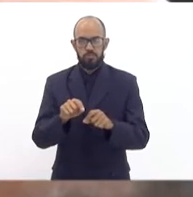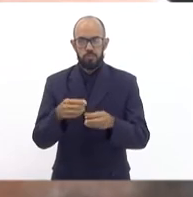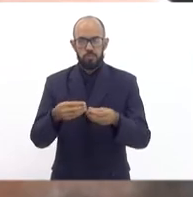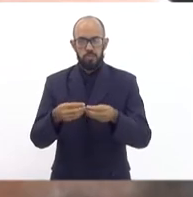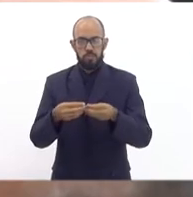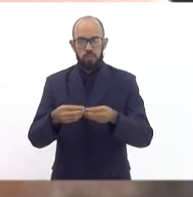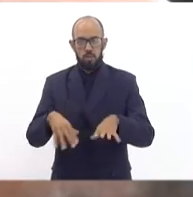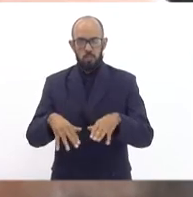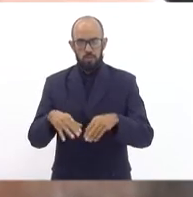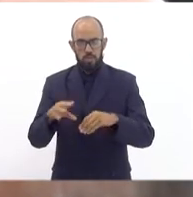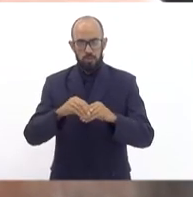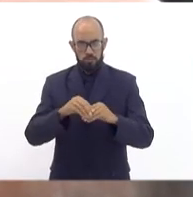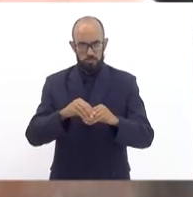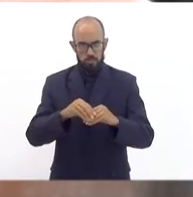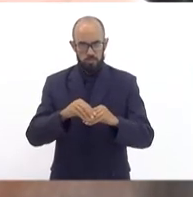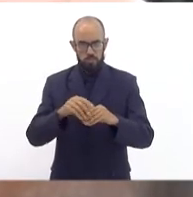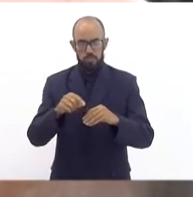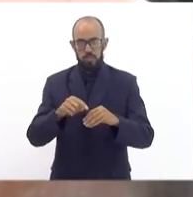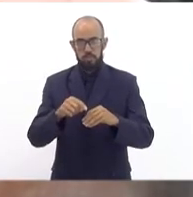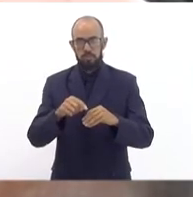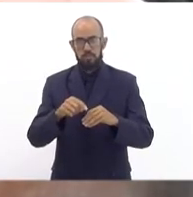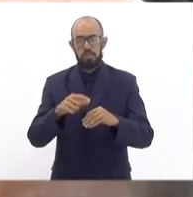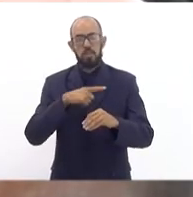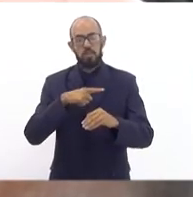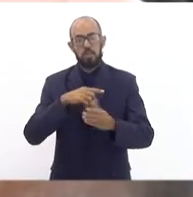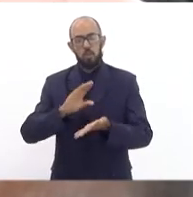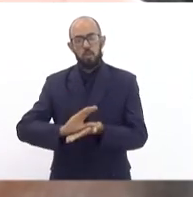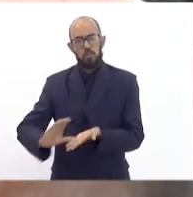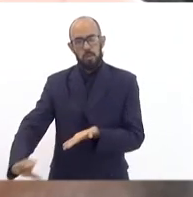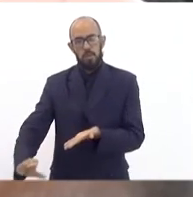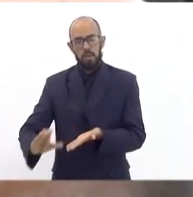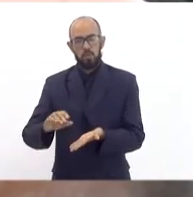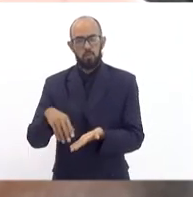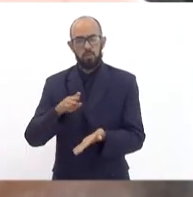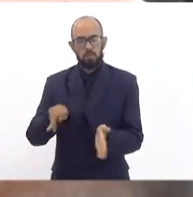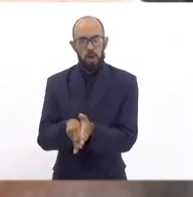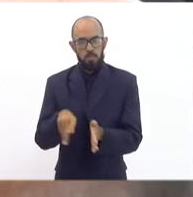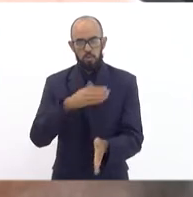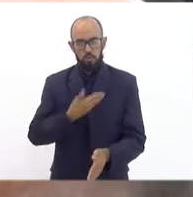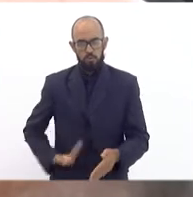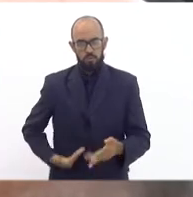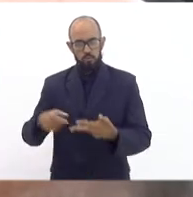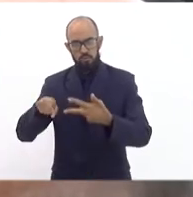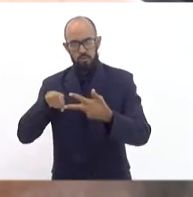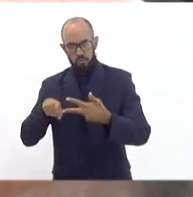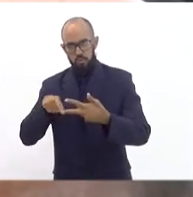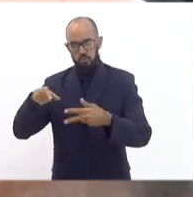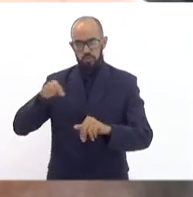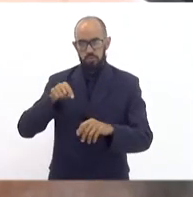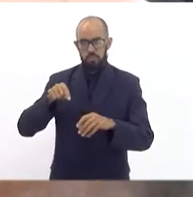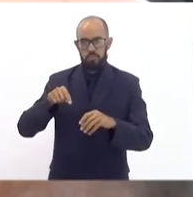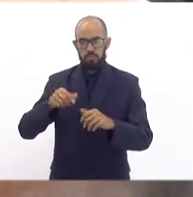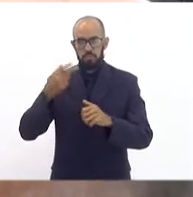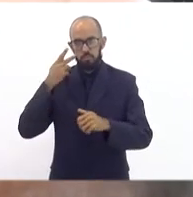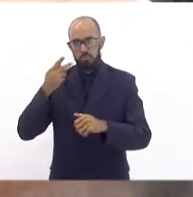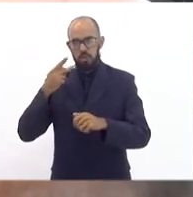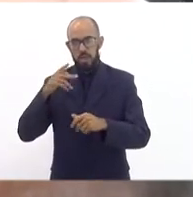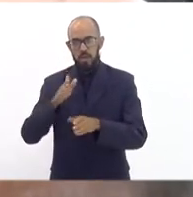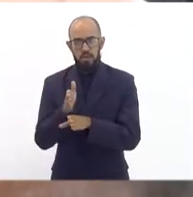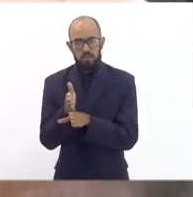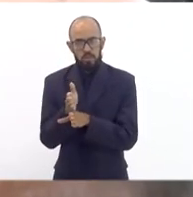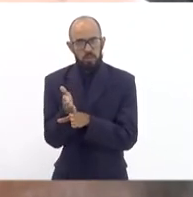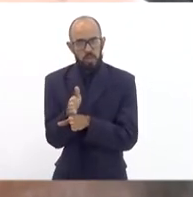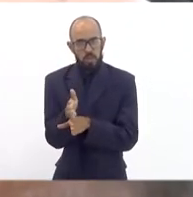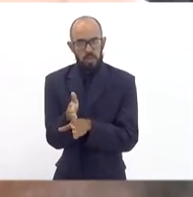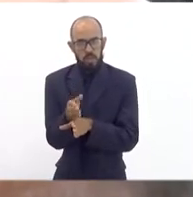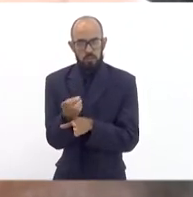compensação, haveria algum subsídio, né, por parte do Poder Executivo para equilibrar essas